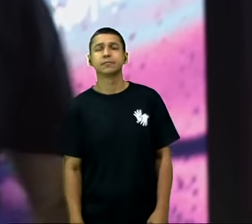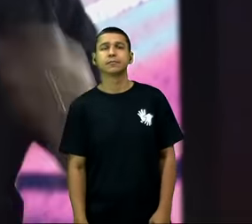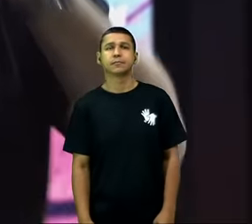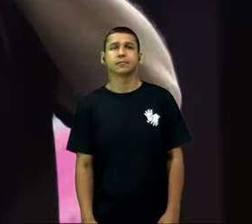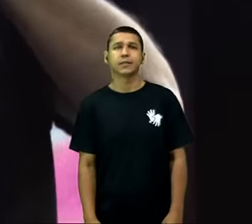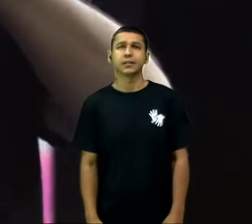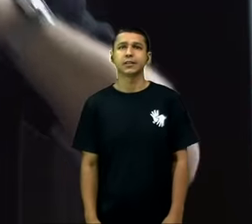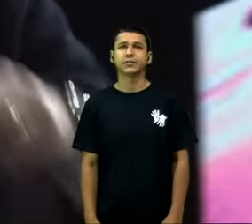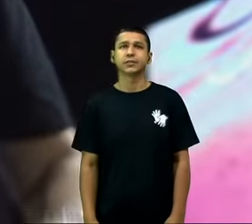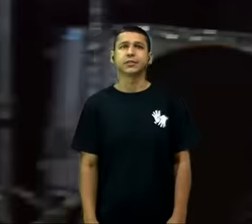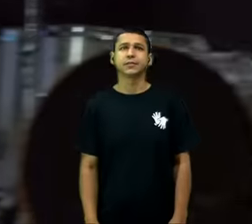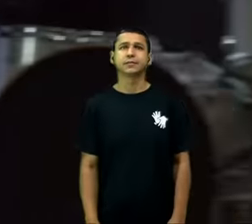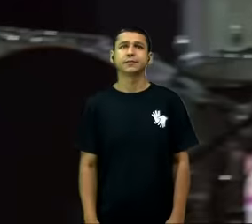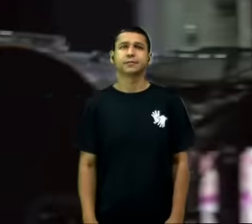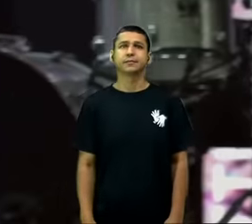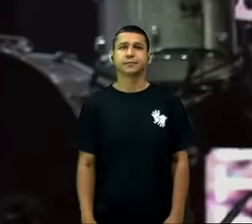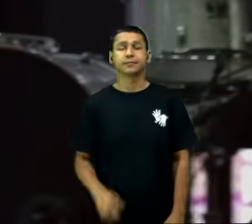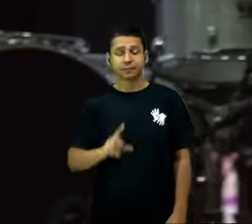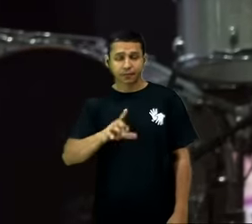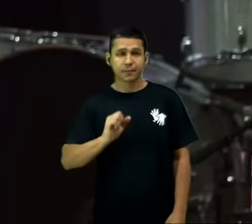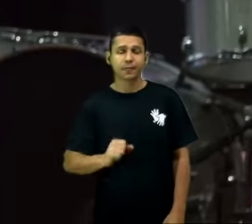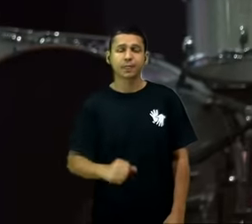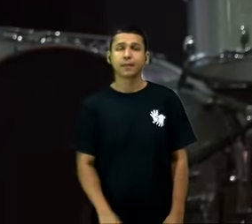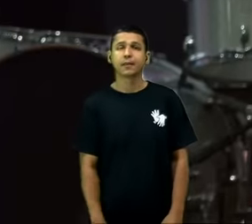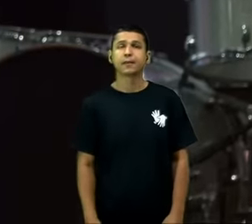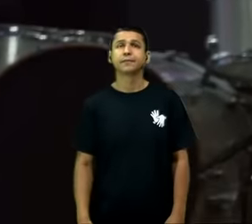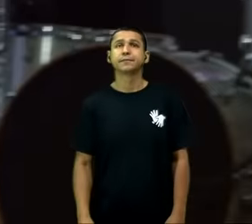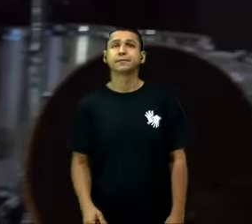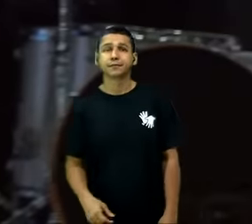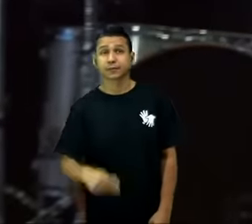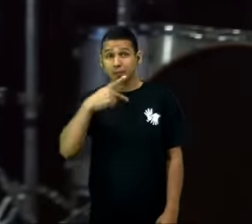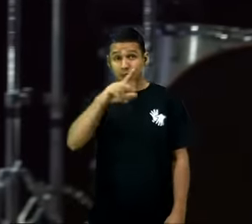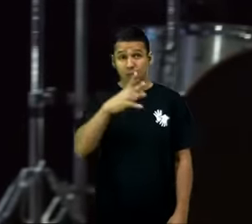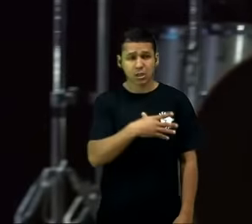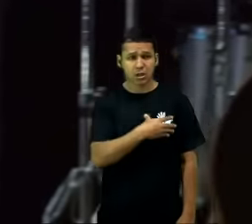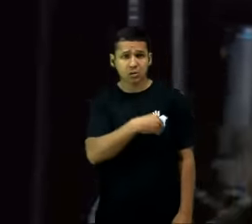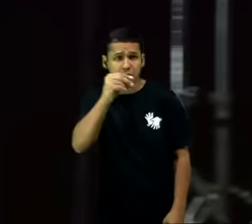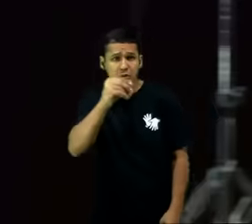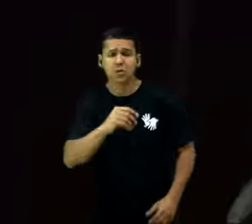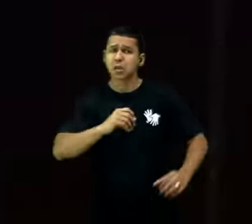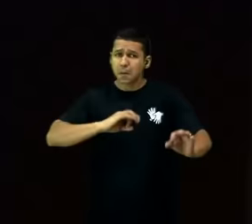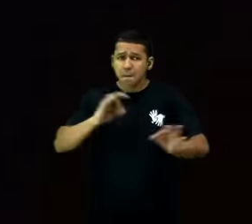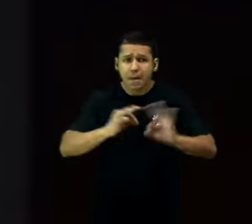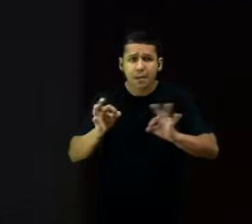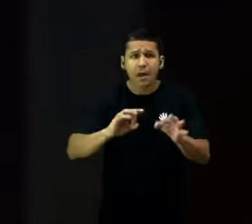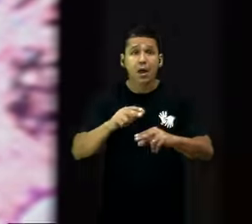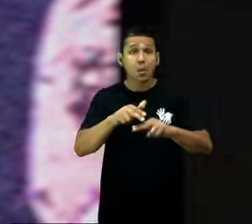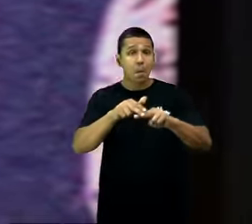fruto. Eu vou dizer uma coisa para você. Teus filhos têm que ser preparados por você.